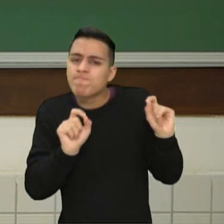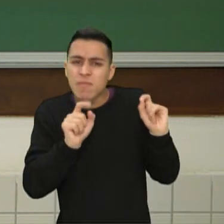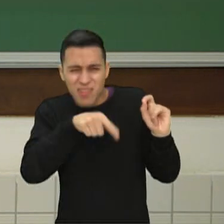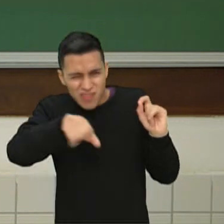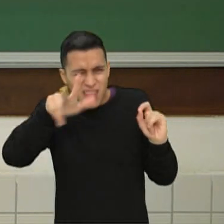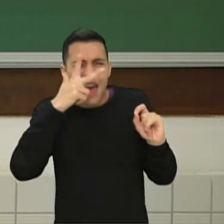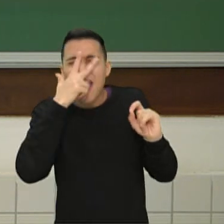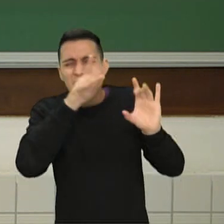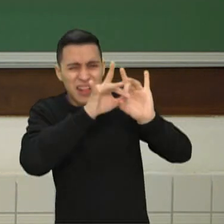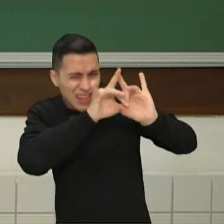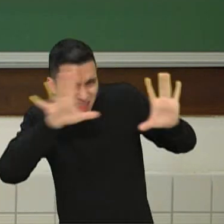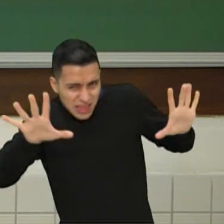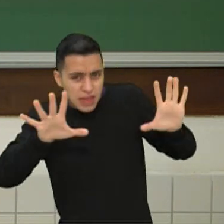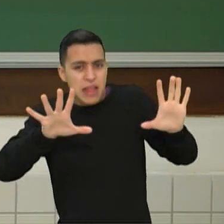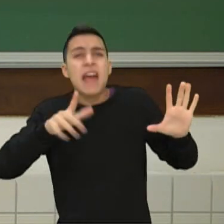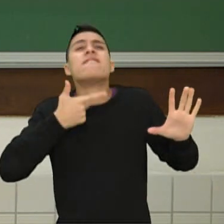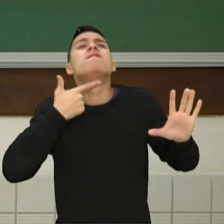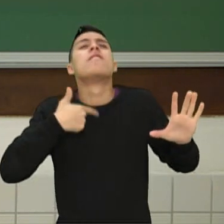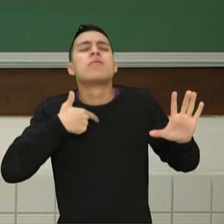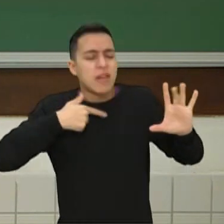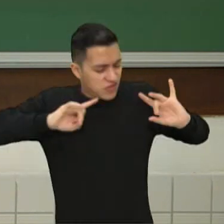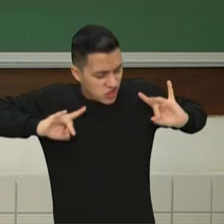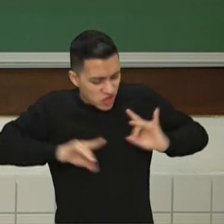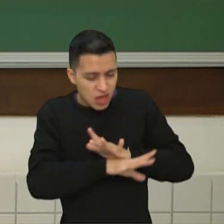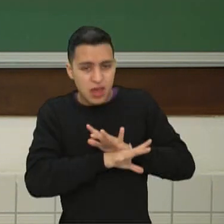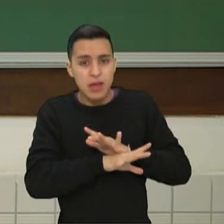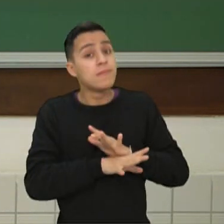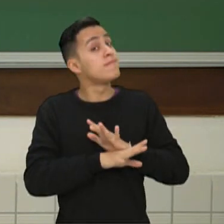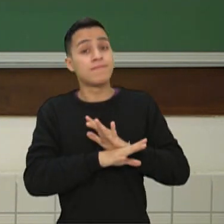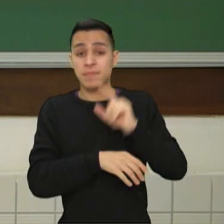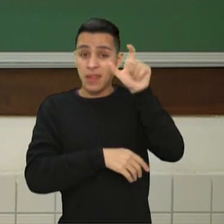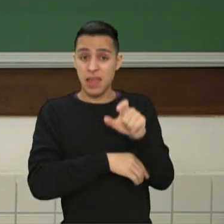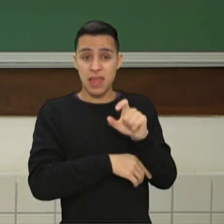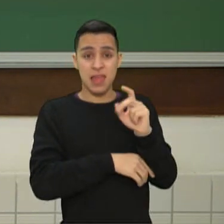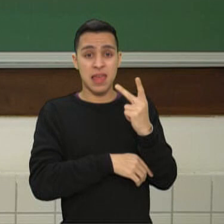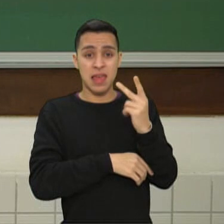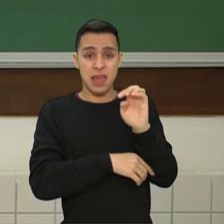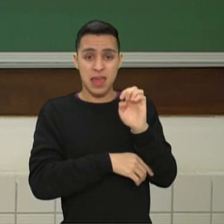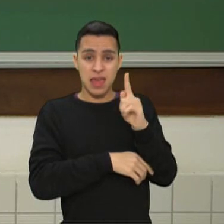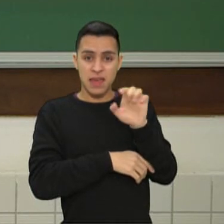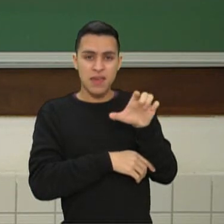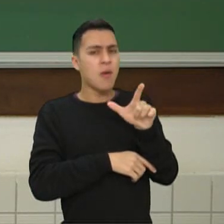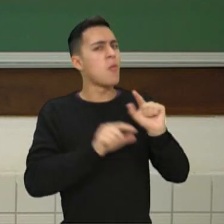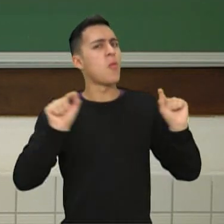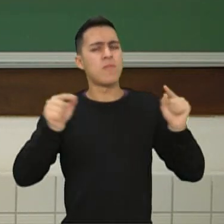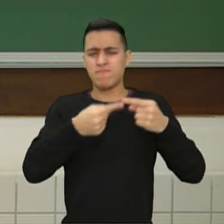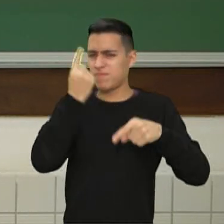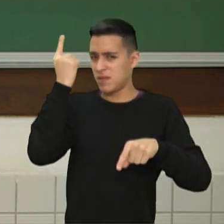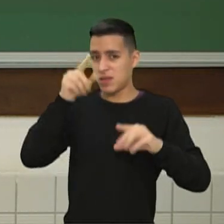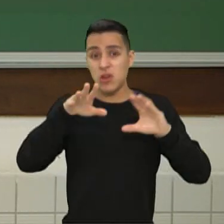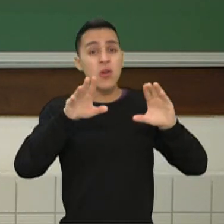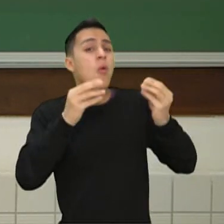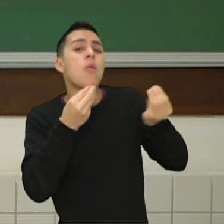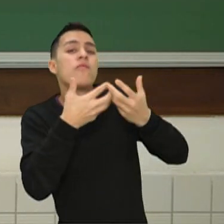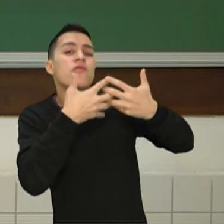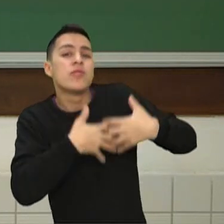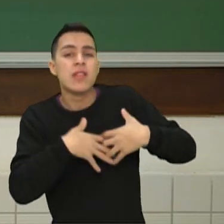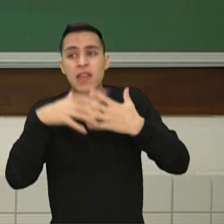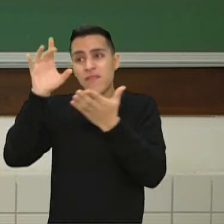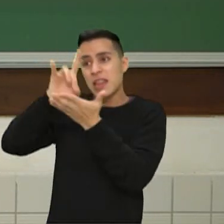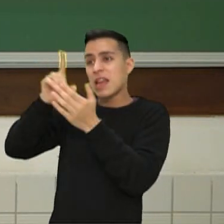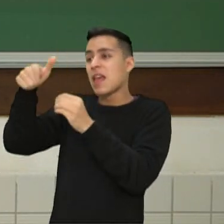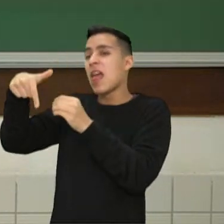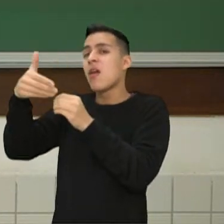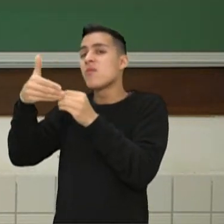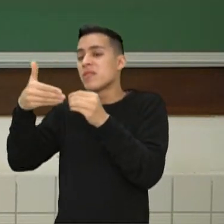você acha que você é livre quando você cumpre o que você quer fazer, para o Hegel não. Na verdade, a liberdade concreta só funciona dentro do Estado, porque é o Estado